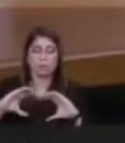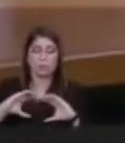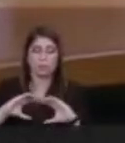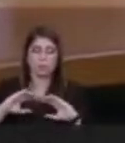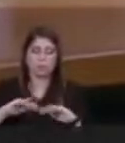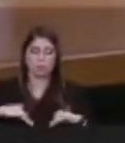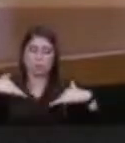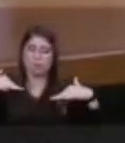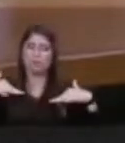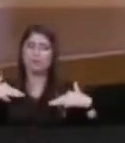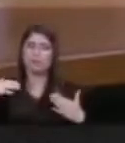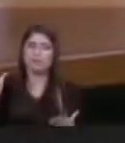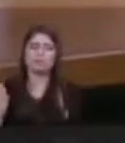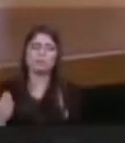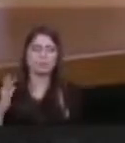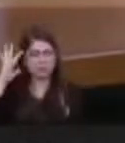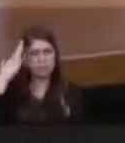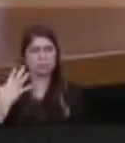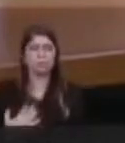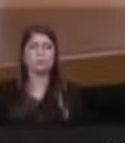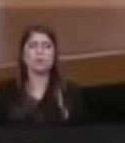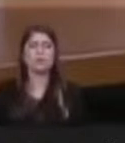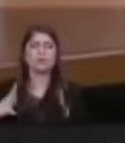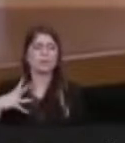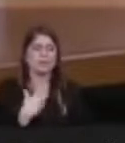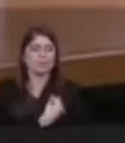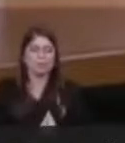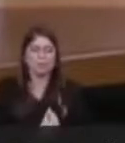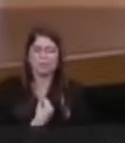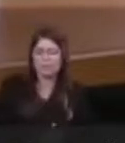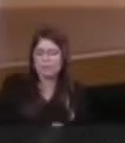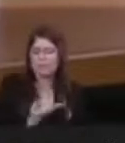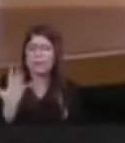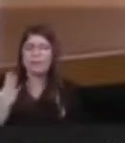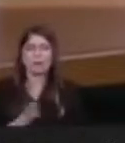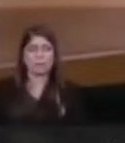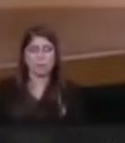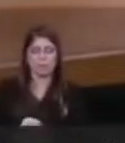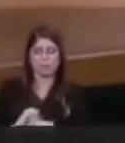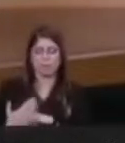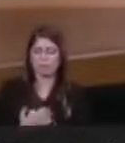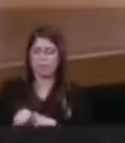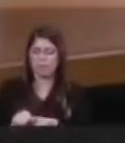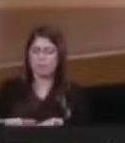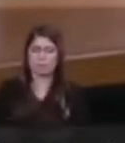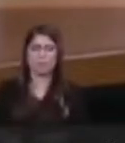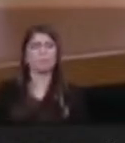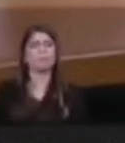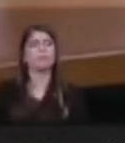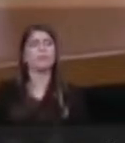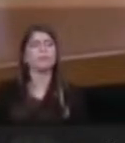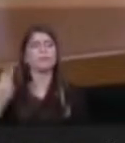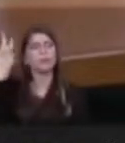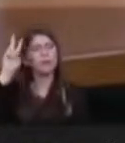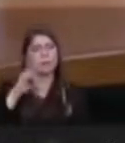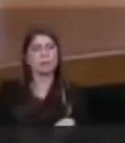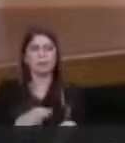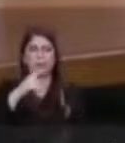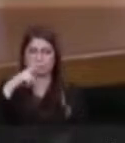colegiado. E isso salvou inúmeras vidas durante a pandemia. Nosso decano também